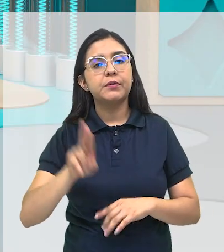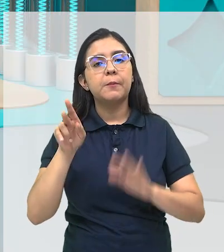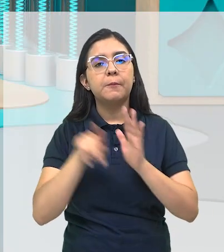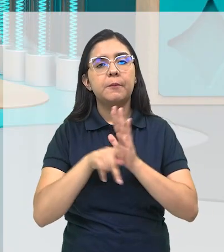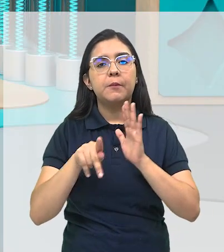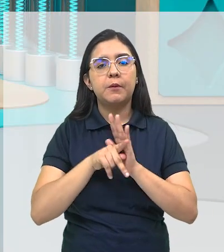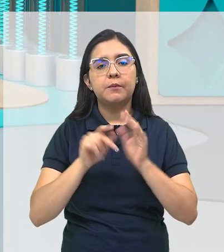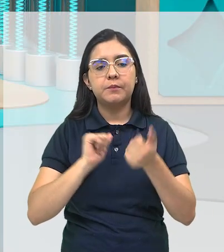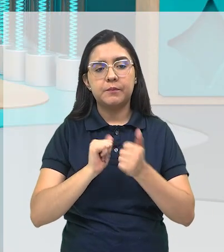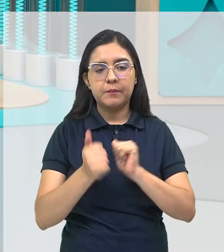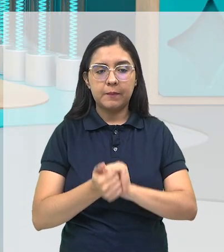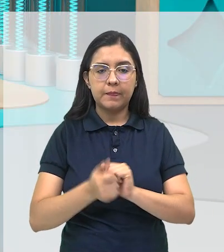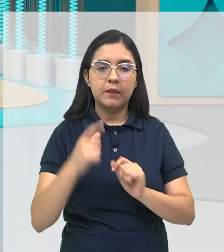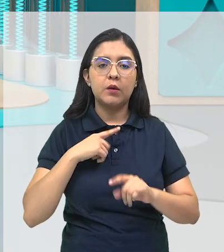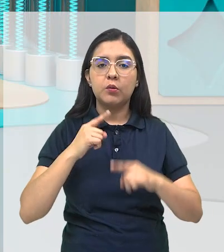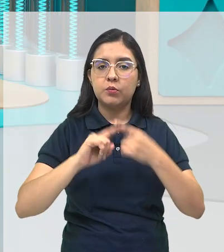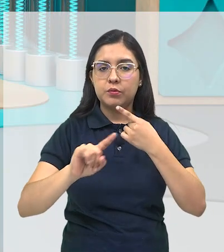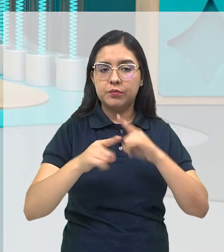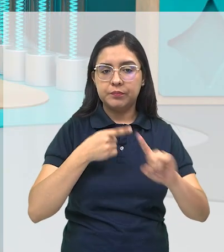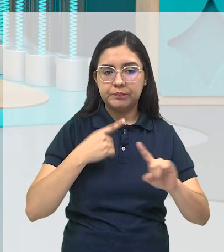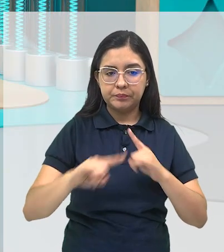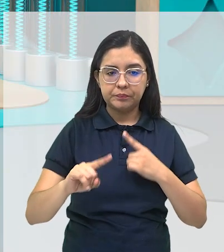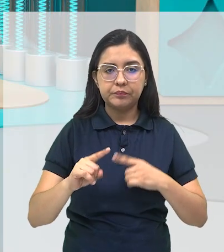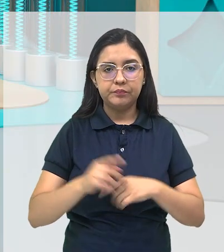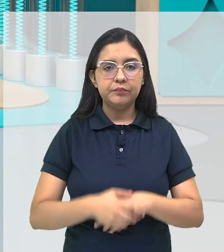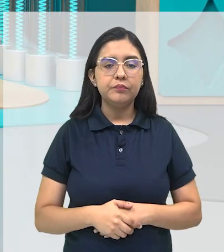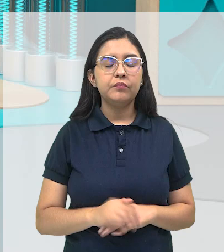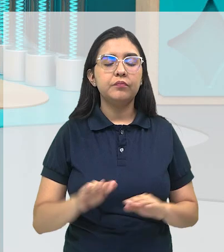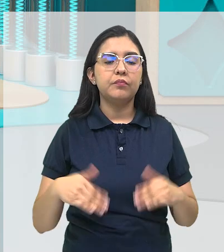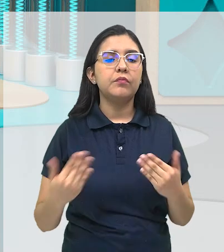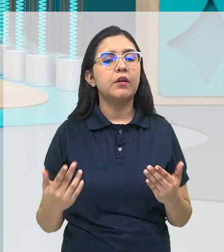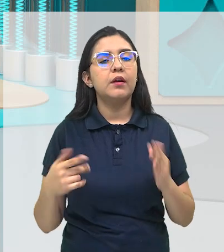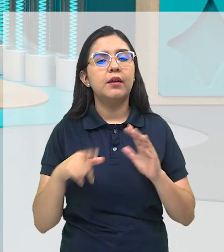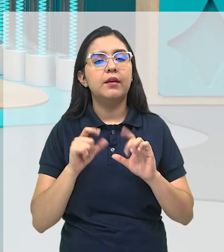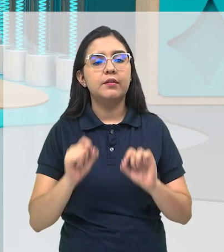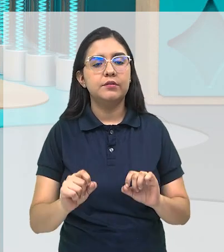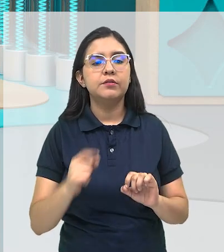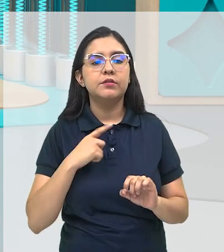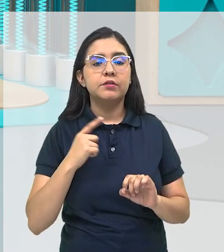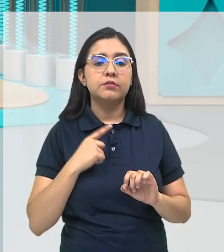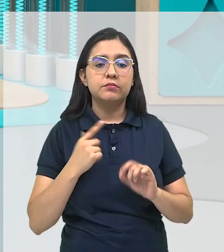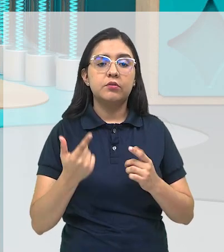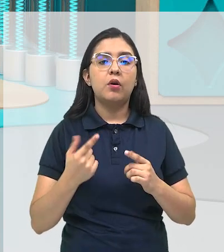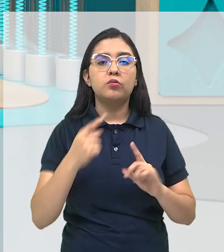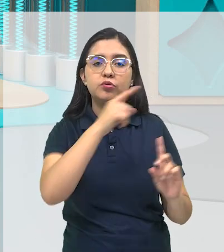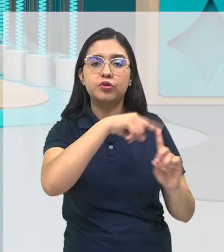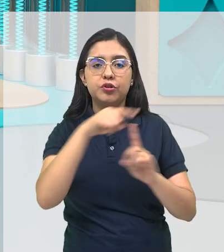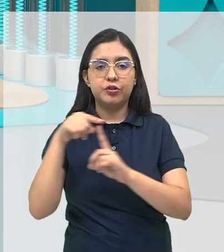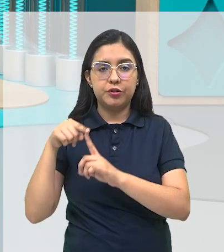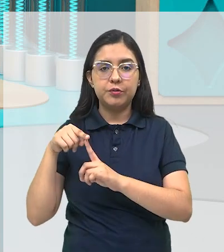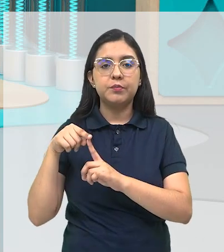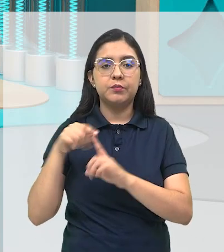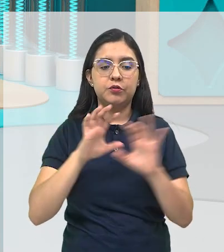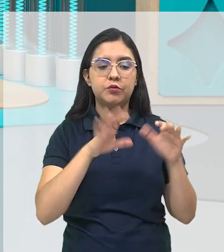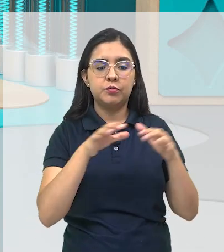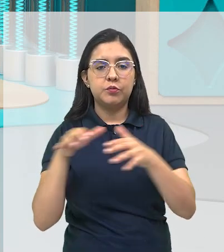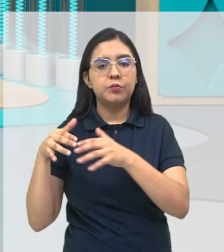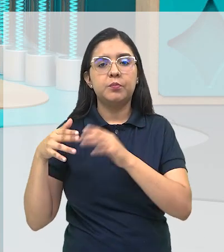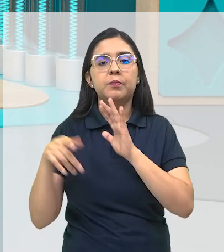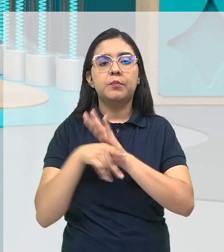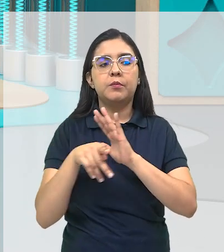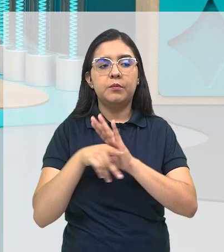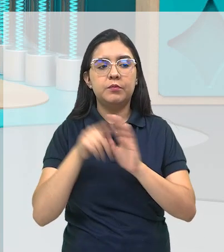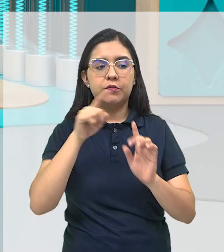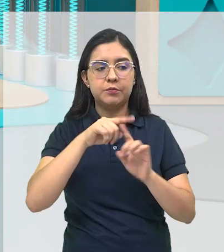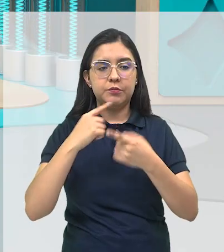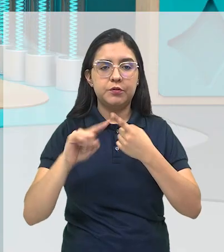esporte são a espada, o florete e o sabre. E são eles que determinam aí as modalidades, as subclassificações ali